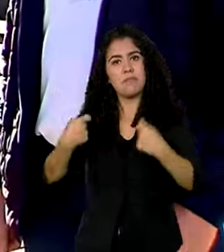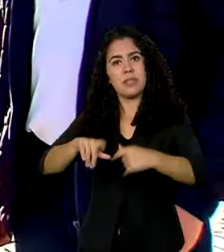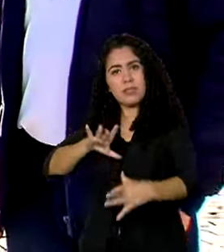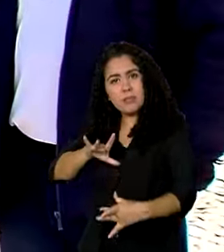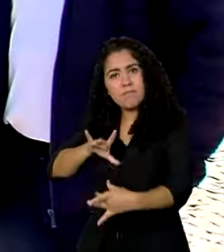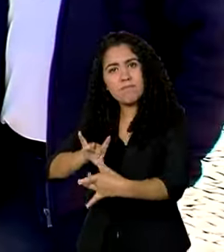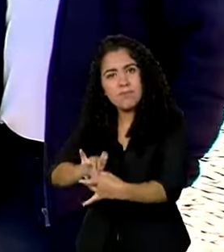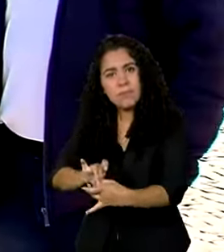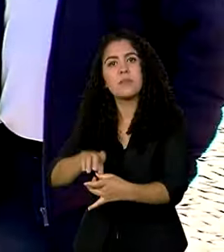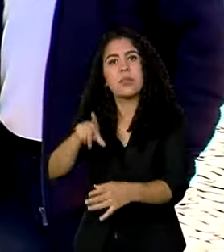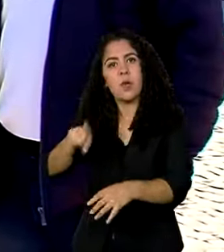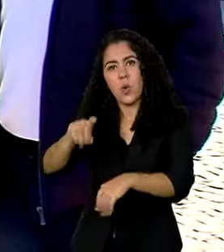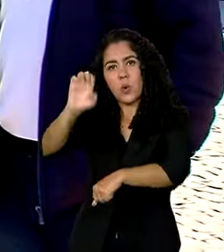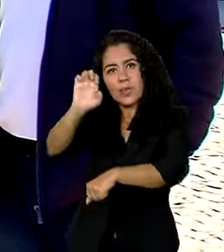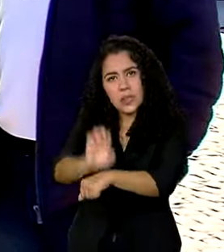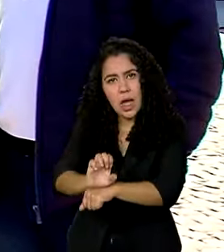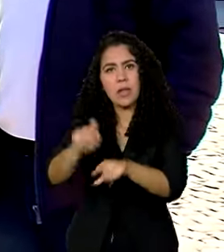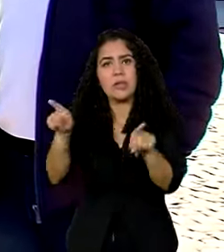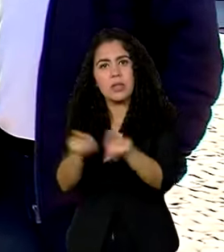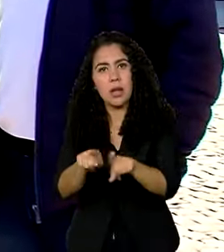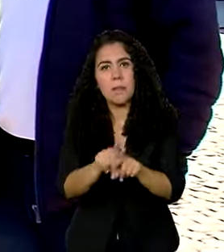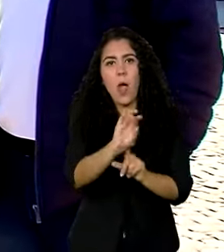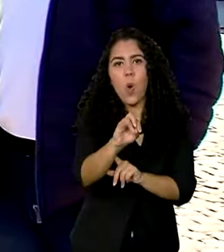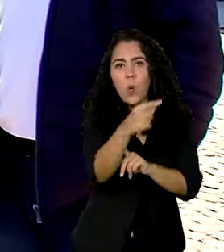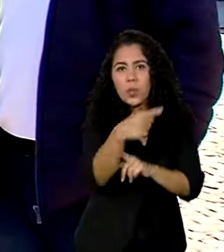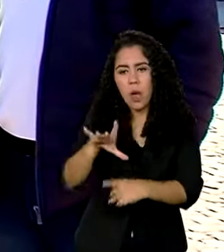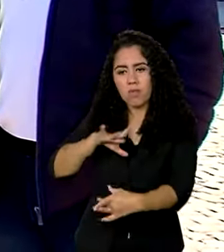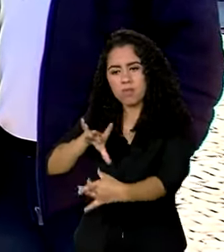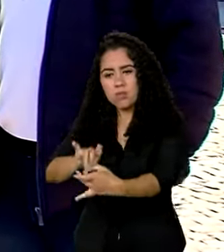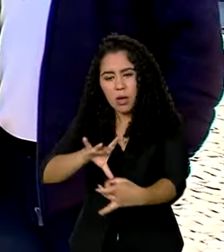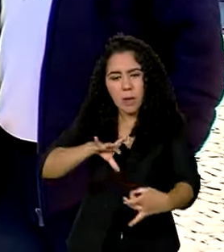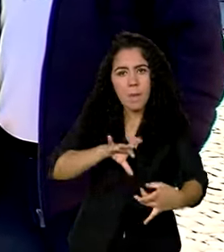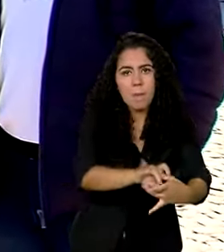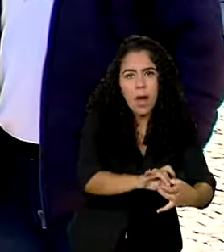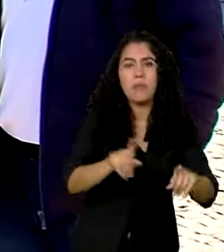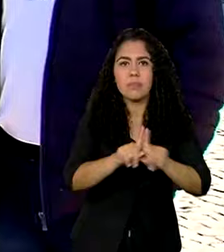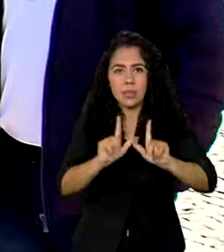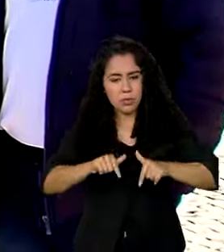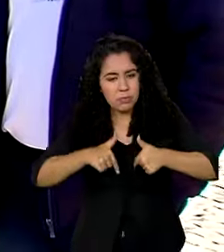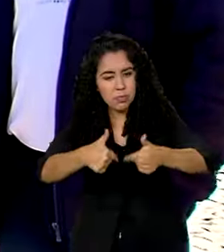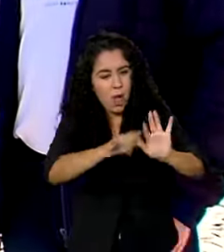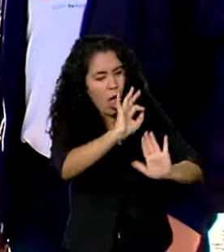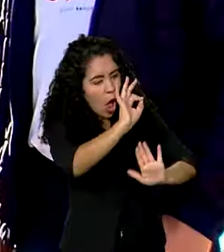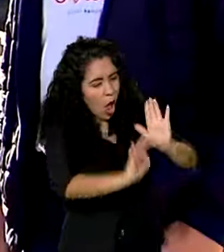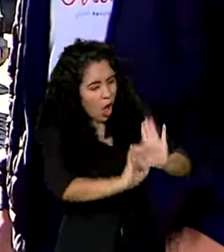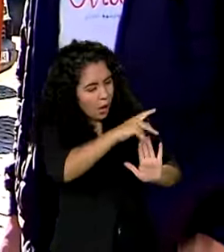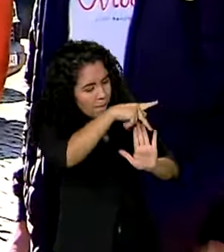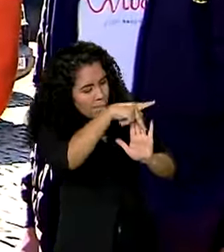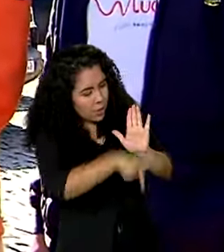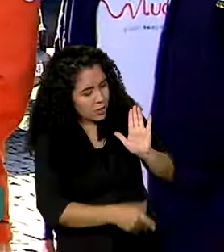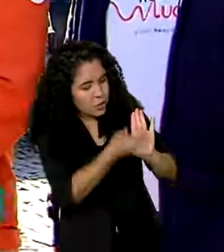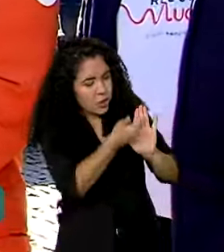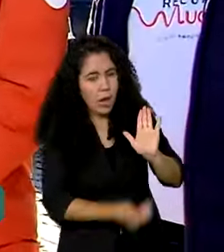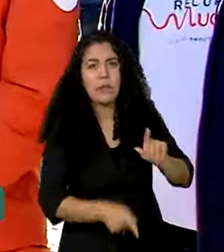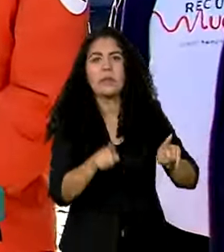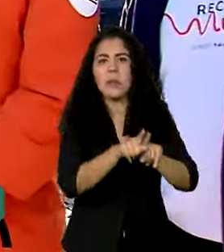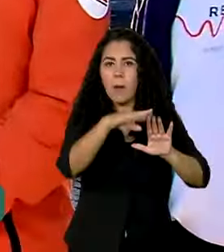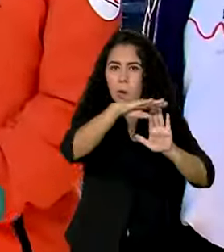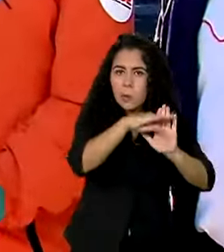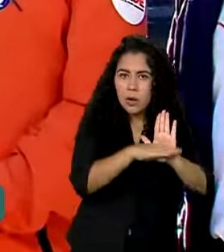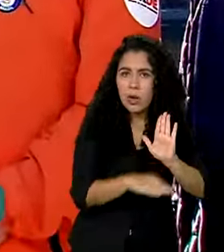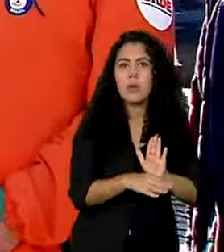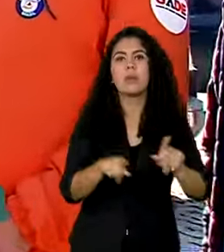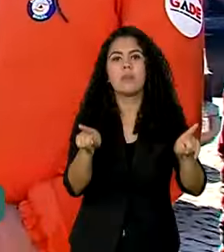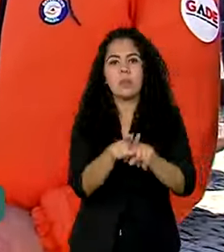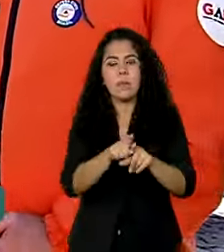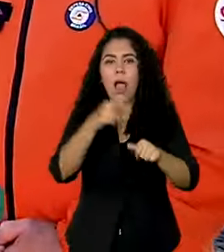União, para a gente conseguir superar cada etapa desses projetos, desses programas, principalmente naquilo que vai ao encontro